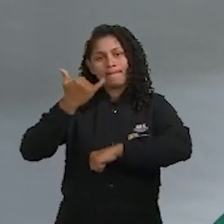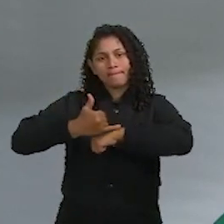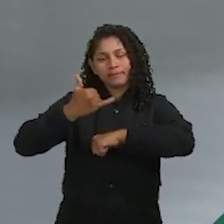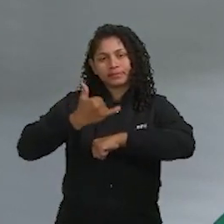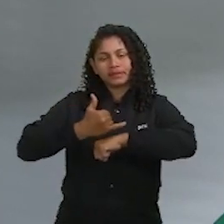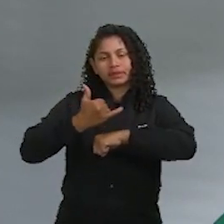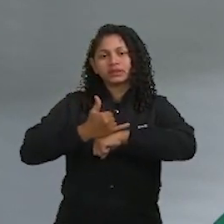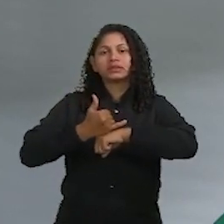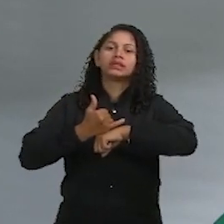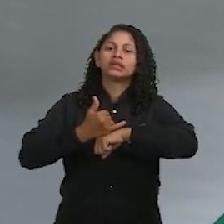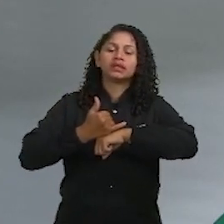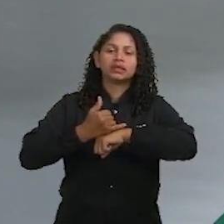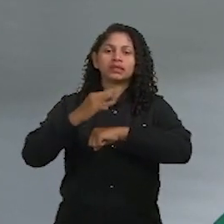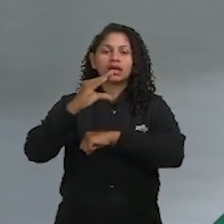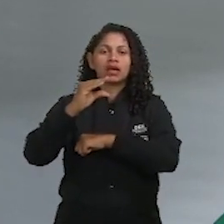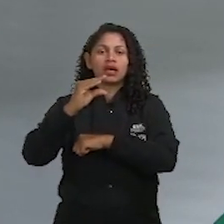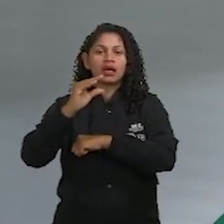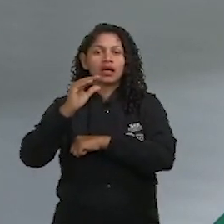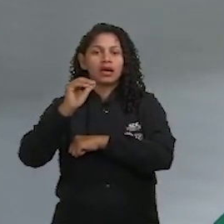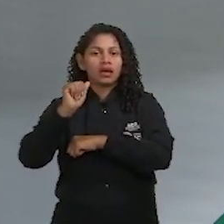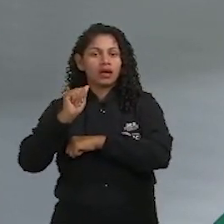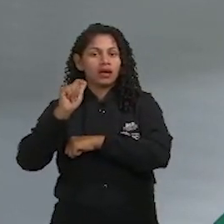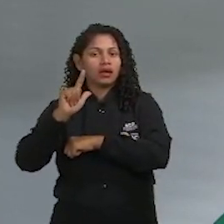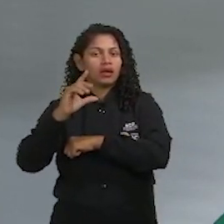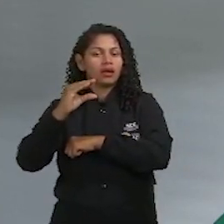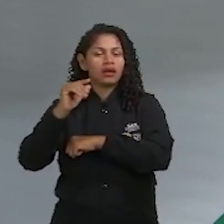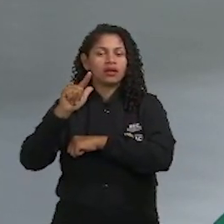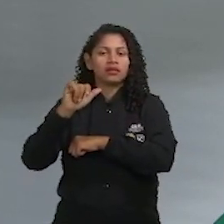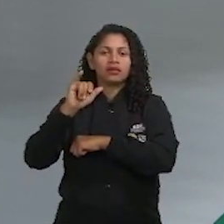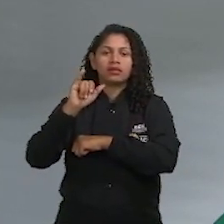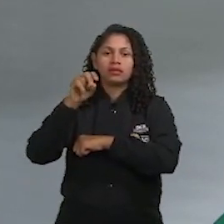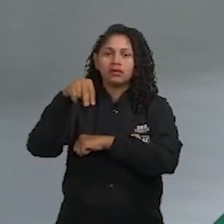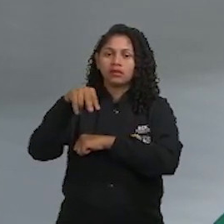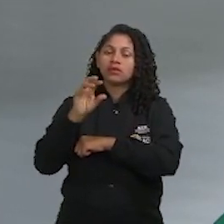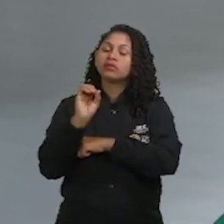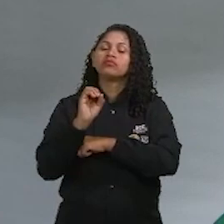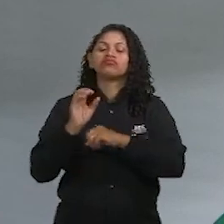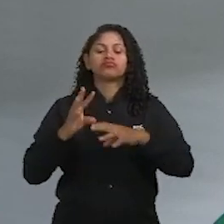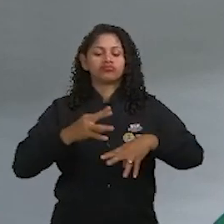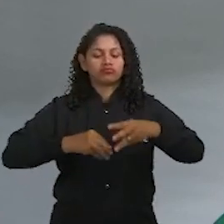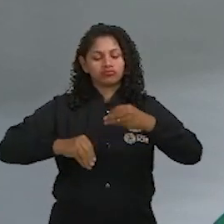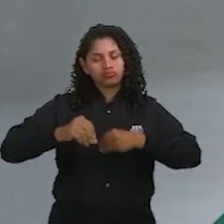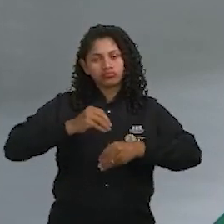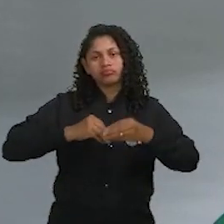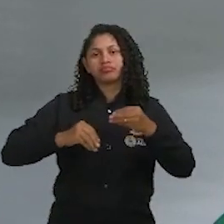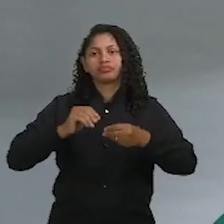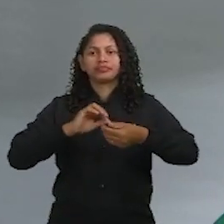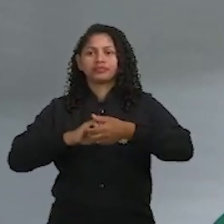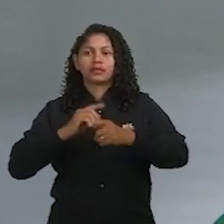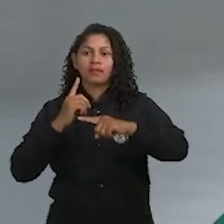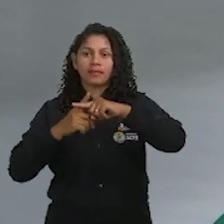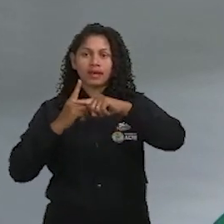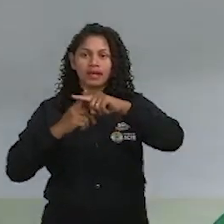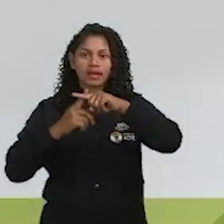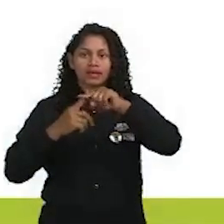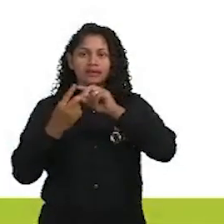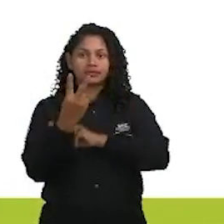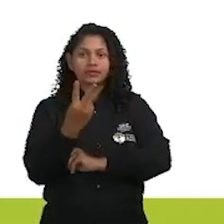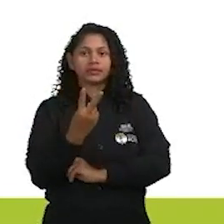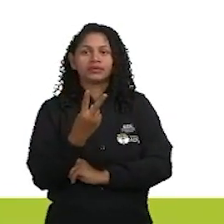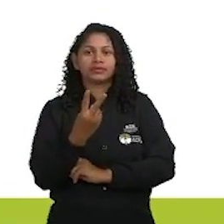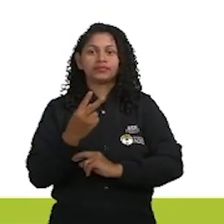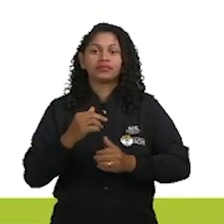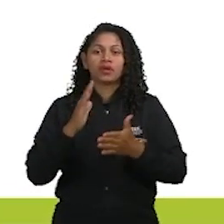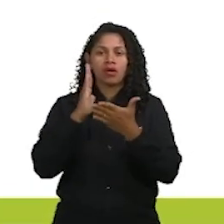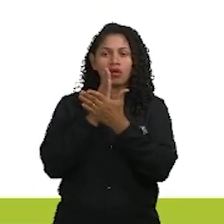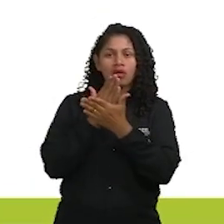eles possuem também carga fixa. Eles vão possuir NOx igual a mais 2. E alguns elementos eu coloquei